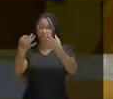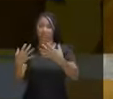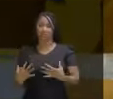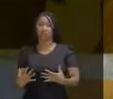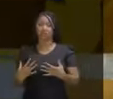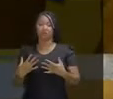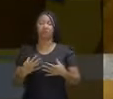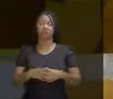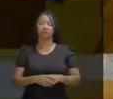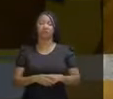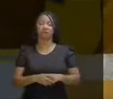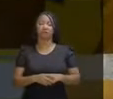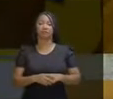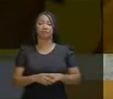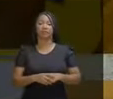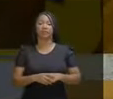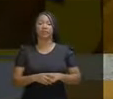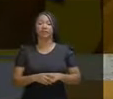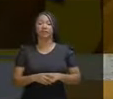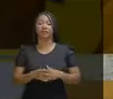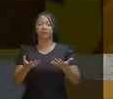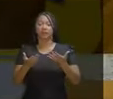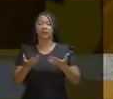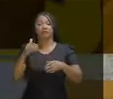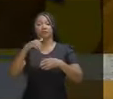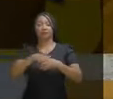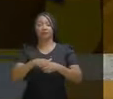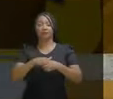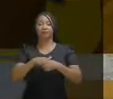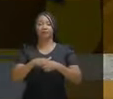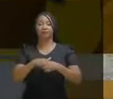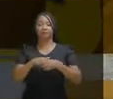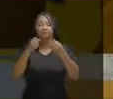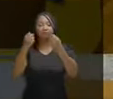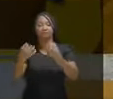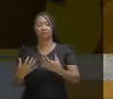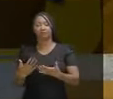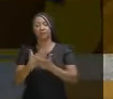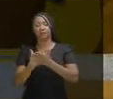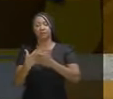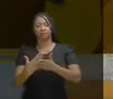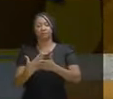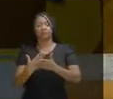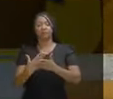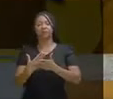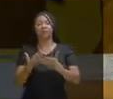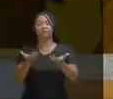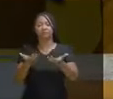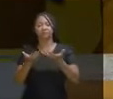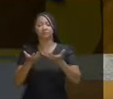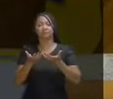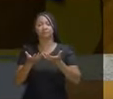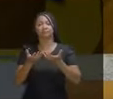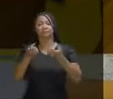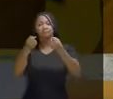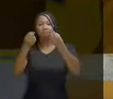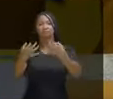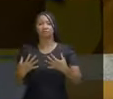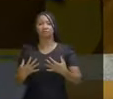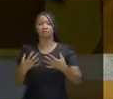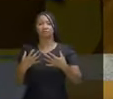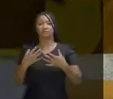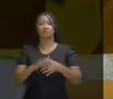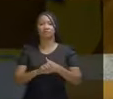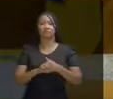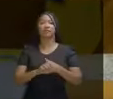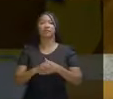considerações, eu passo ao voto. De início, eu quero assentar que